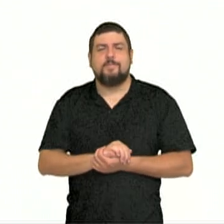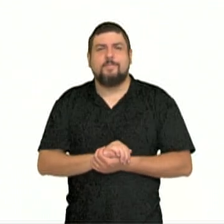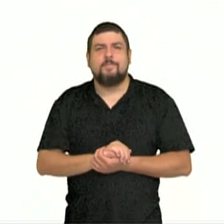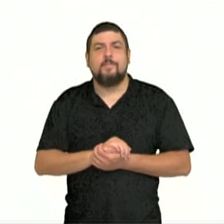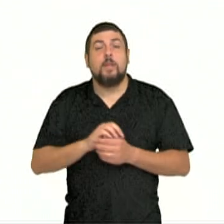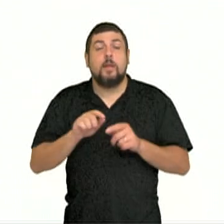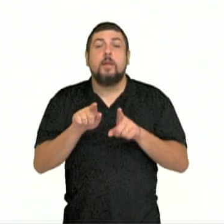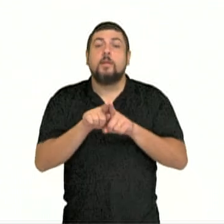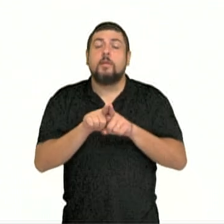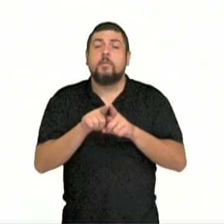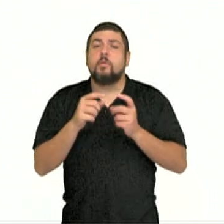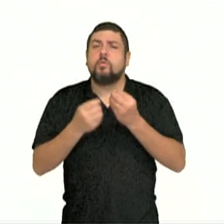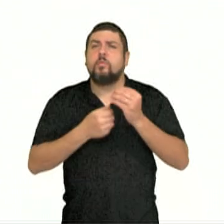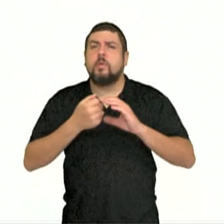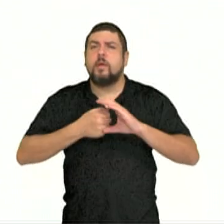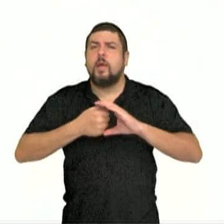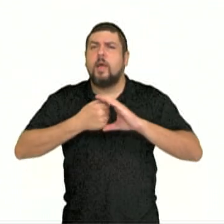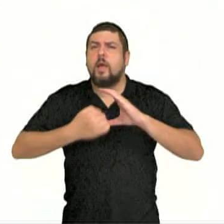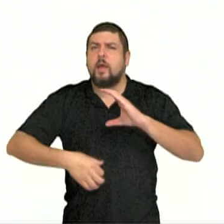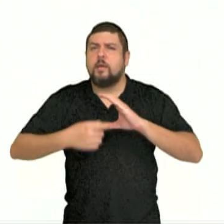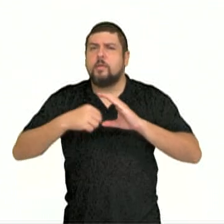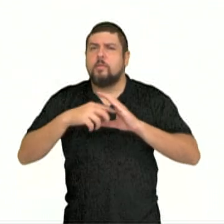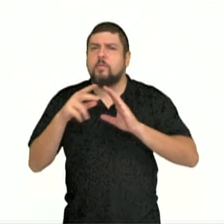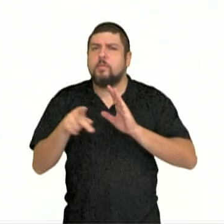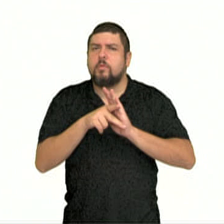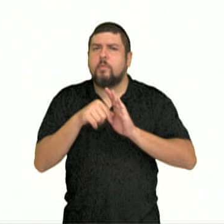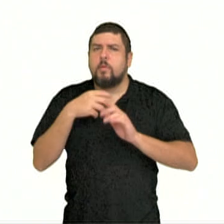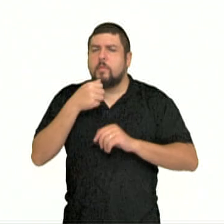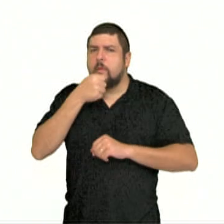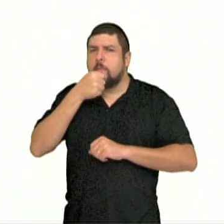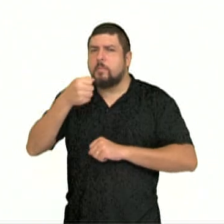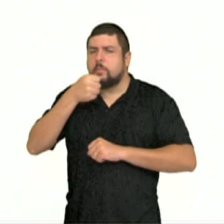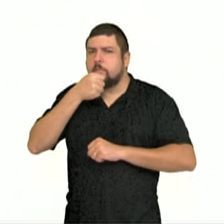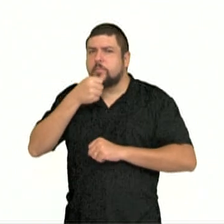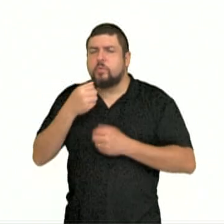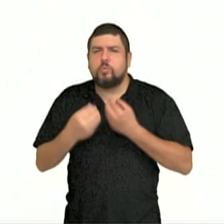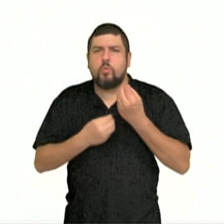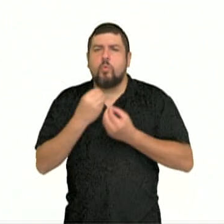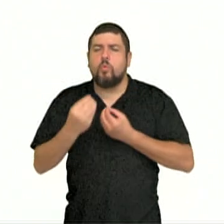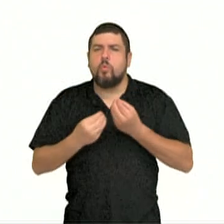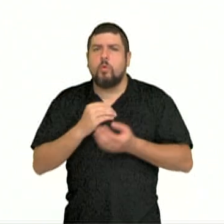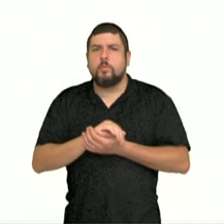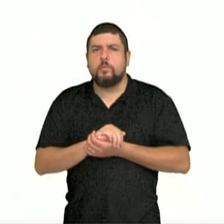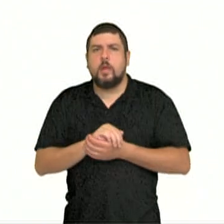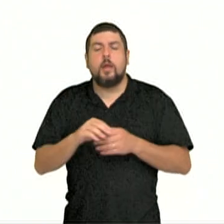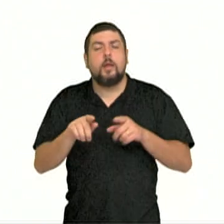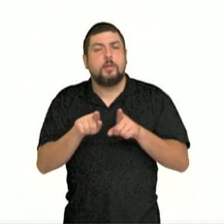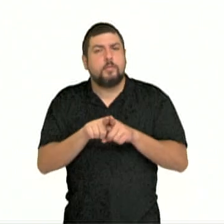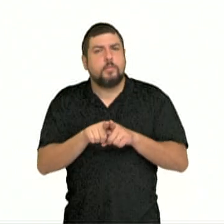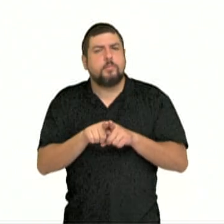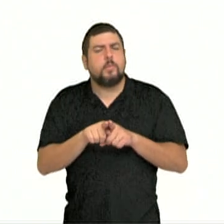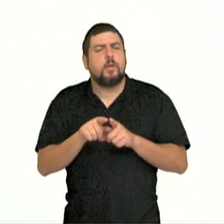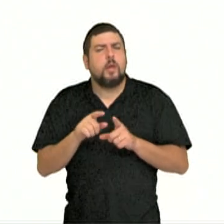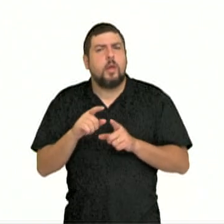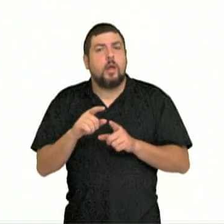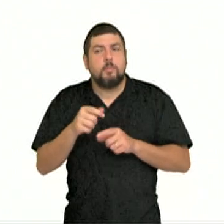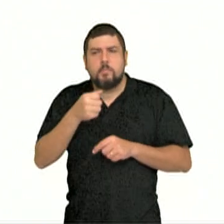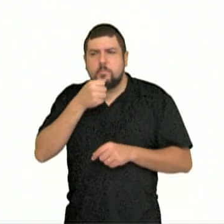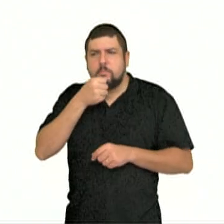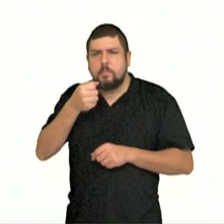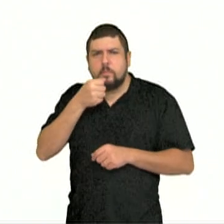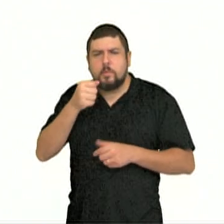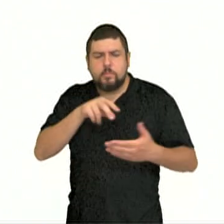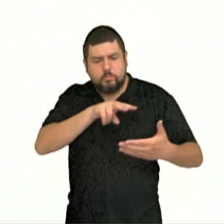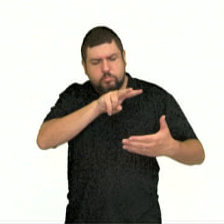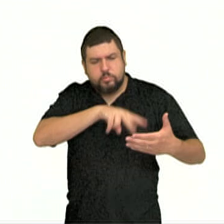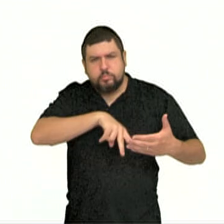Quais características são essenciais para produzir uma boa entrevista? Qual a importância da entrevista para o